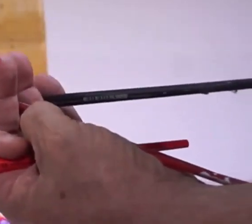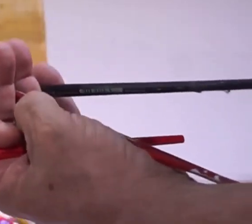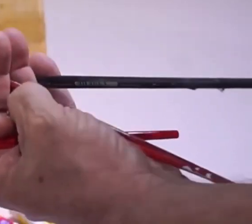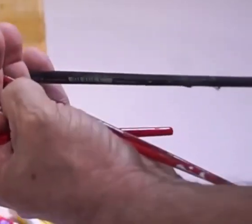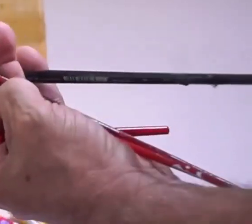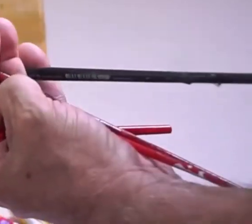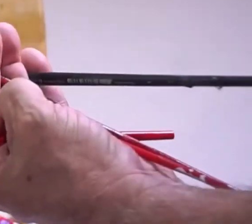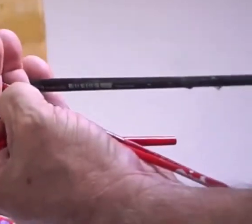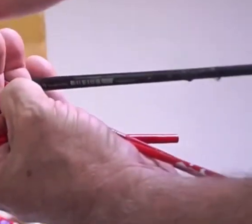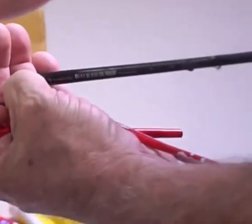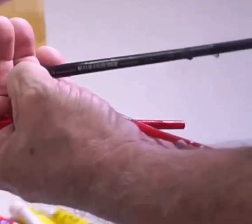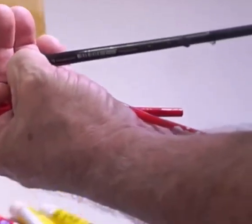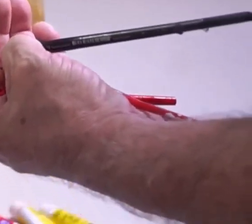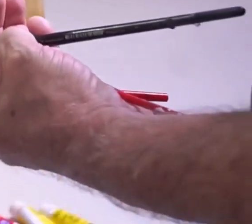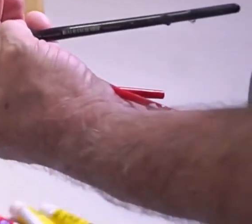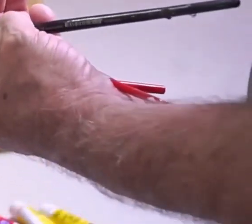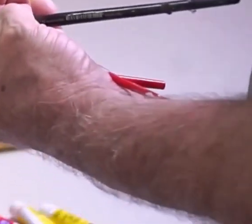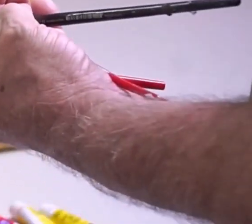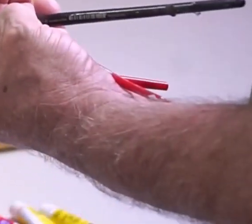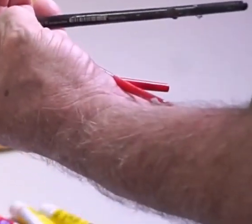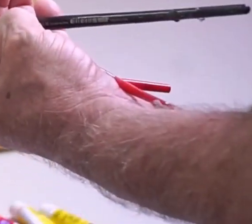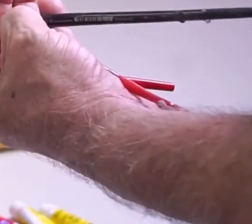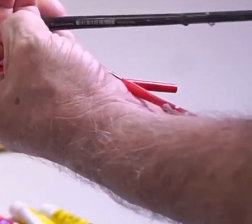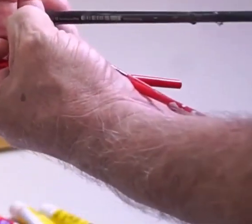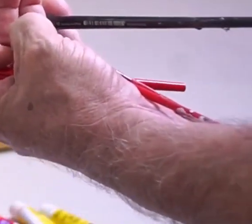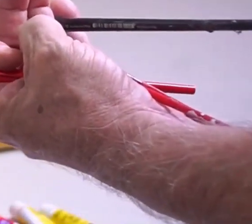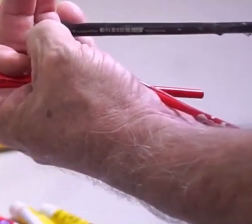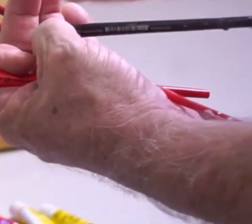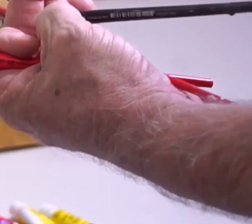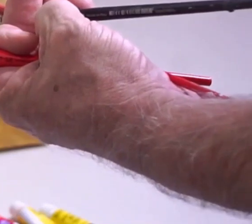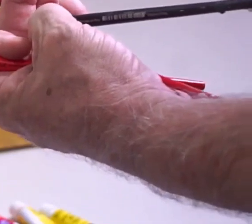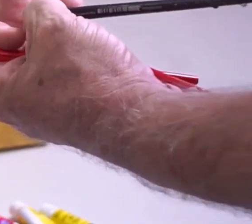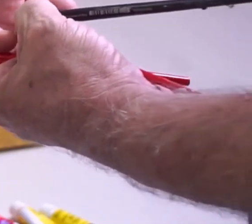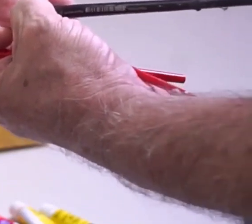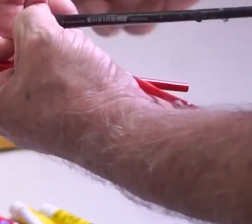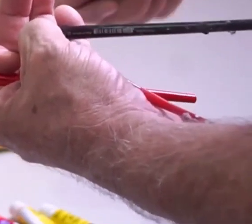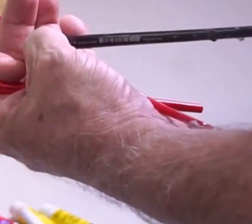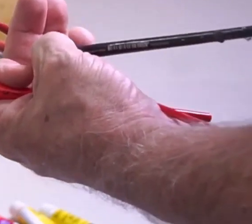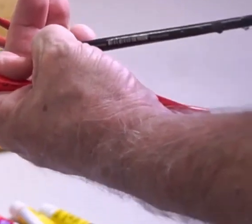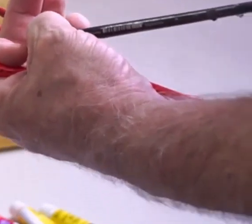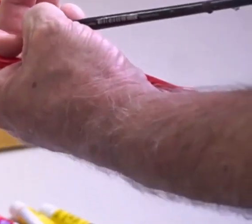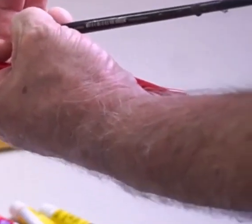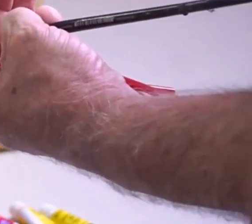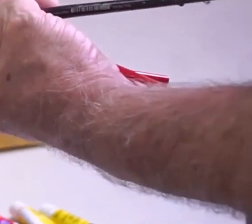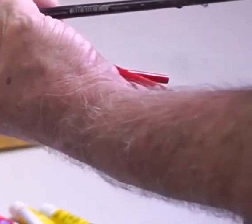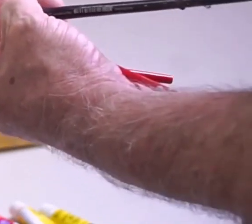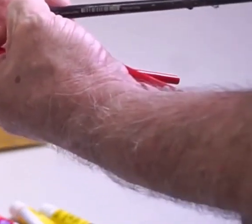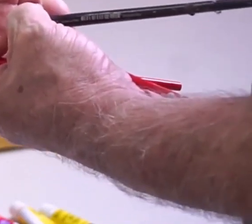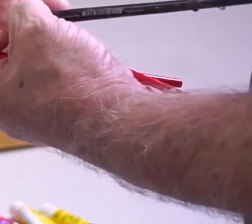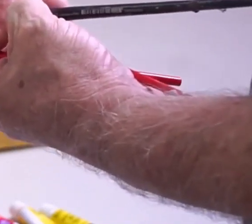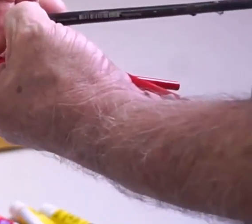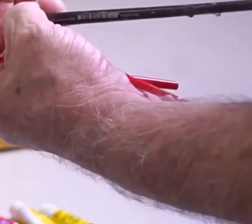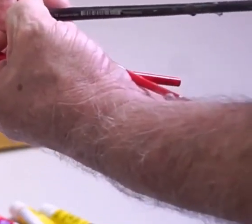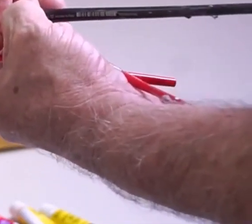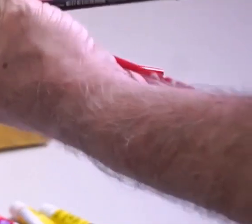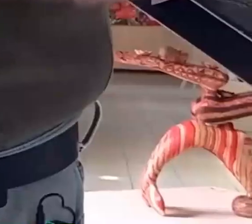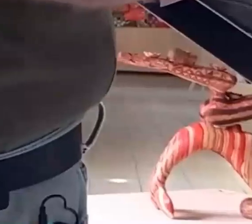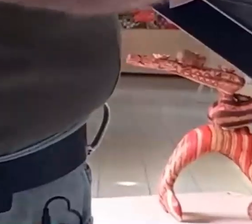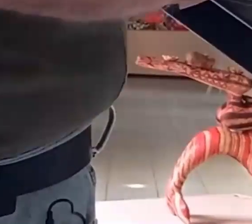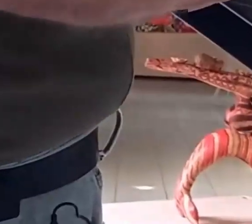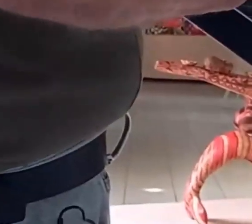dessa cortina, num trabalho que puxa para o redondo, a expressão, o pincel também é